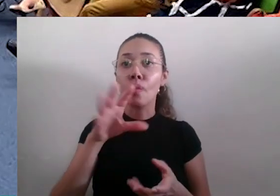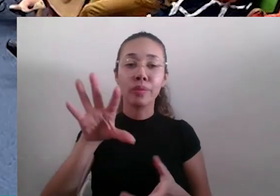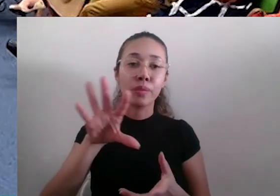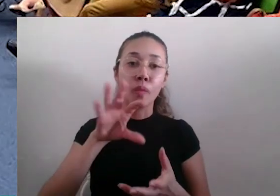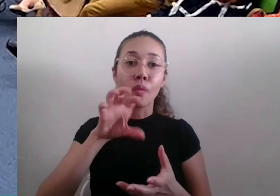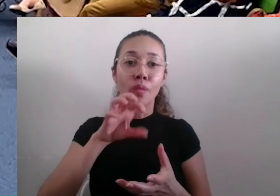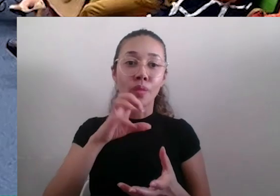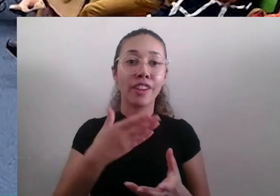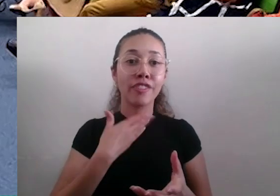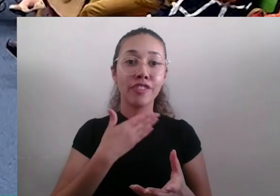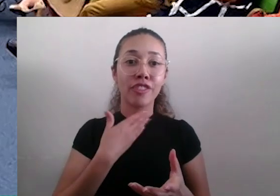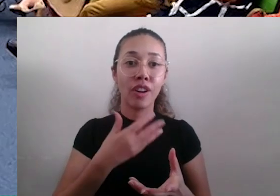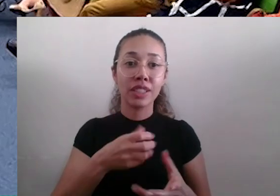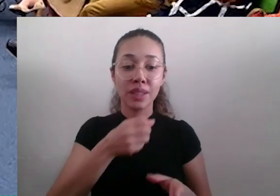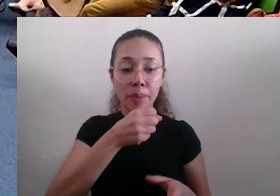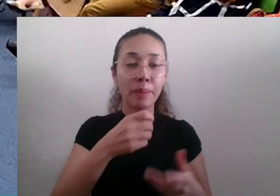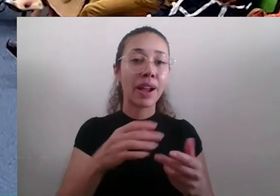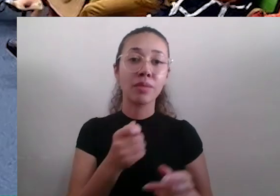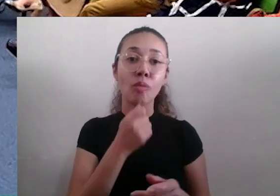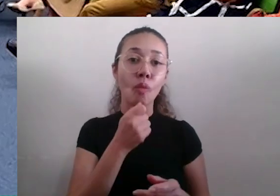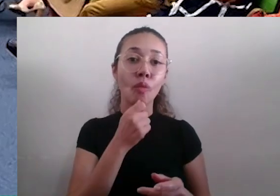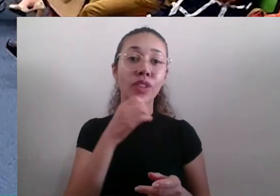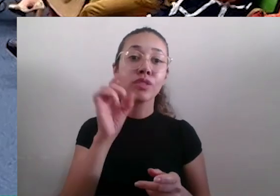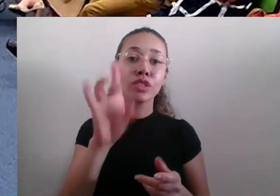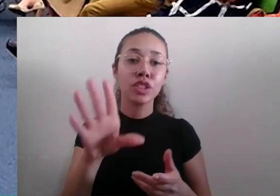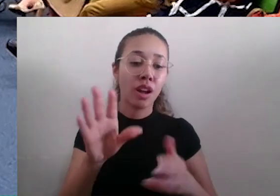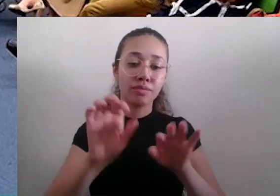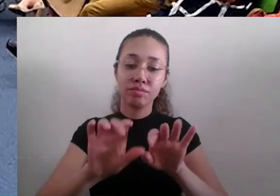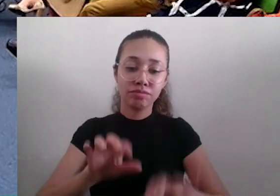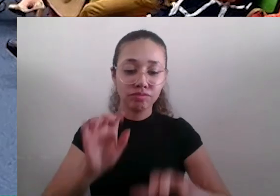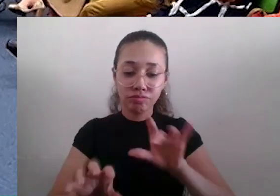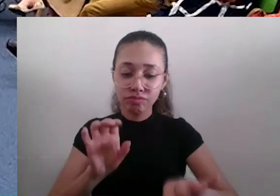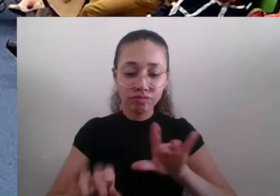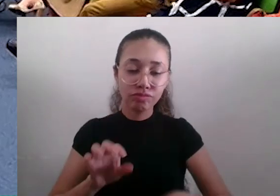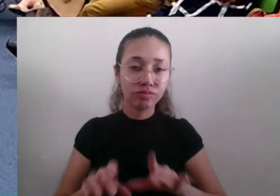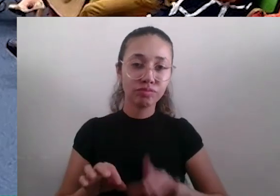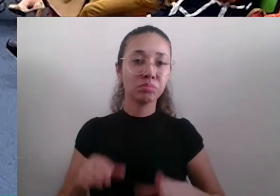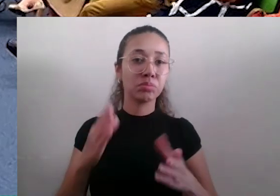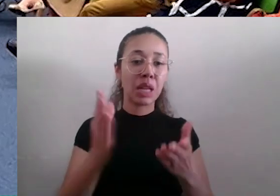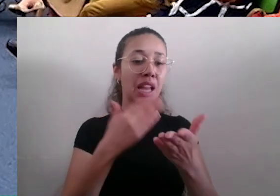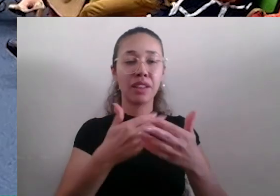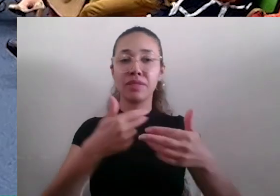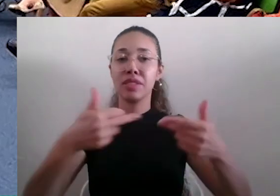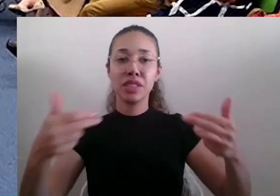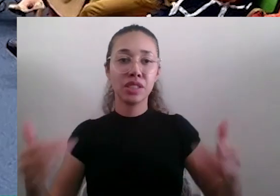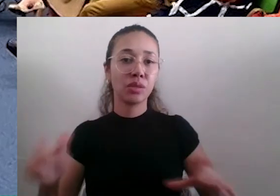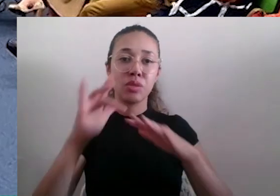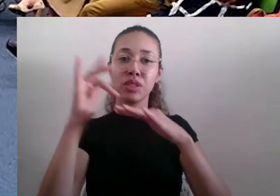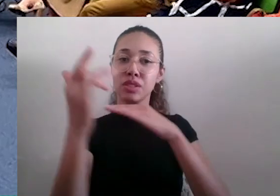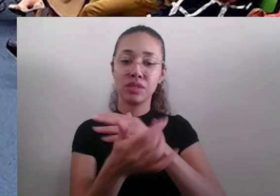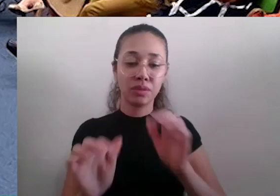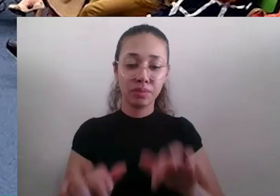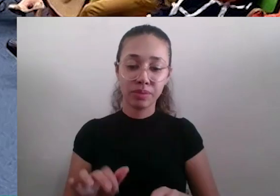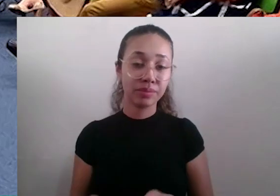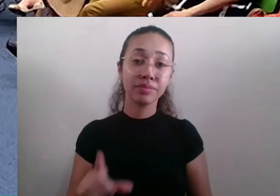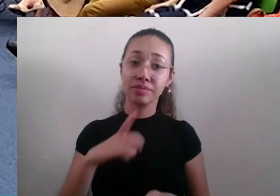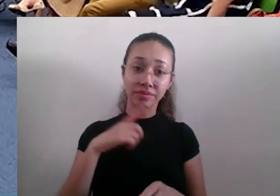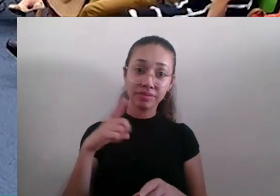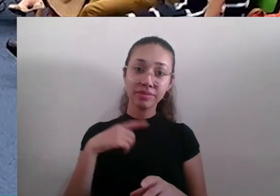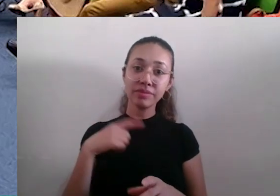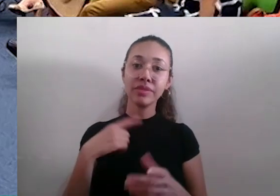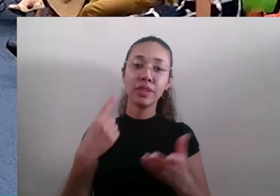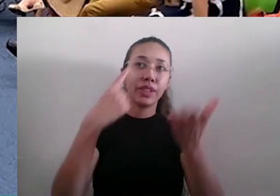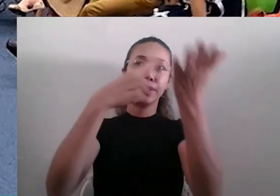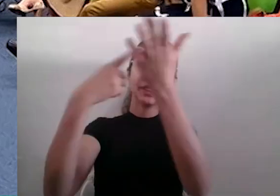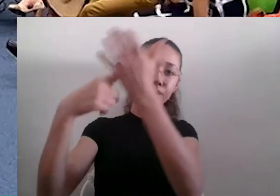jornal matéria de revista matéria paraa rede social essas coisas então não sabem fazer então nos trazem a história fazem a apuração então muitas vezes